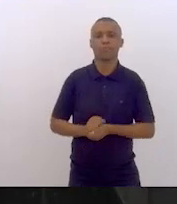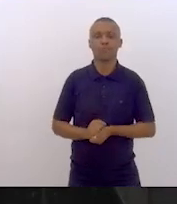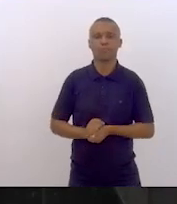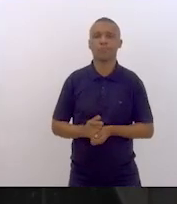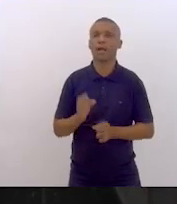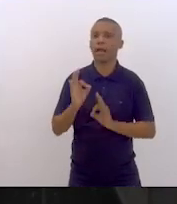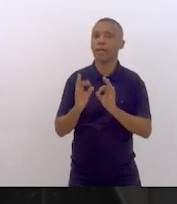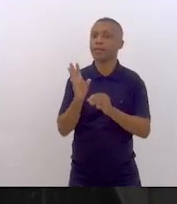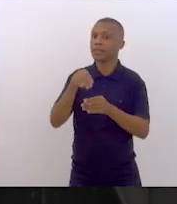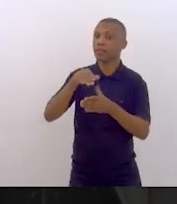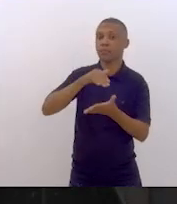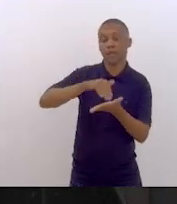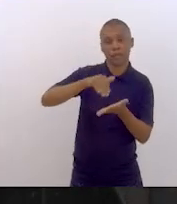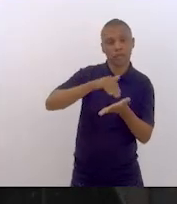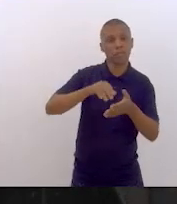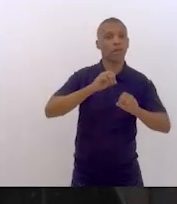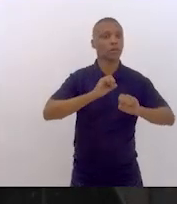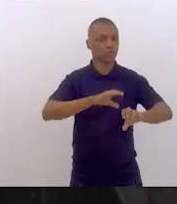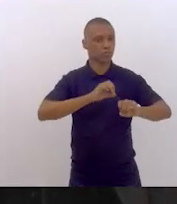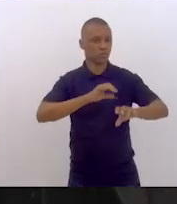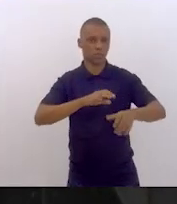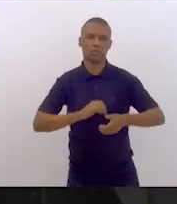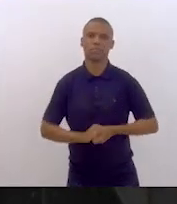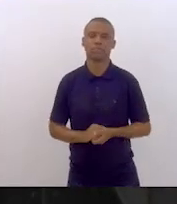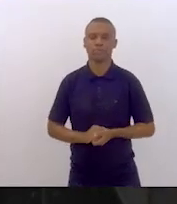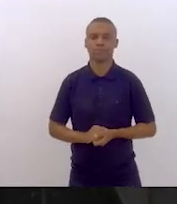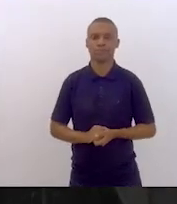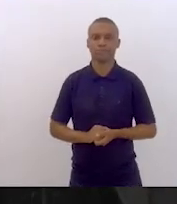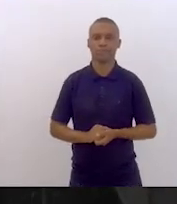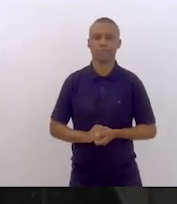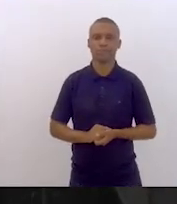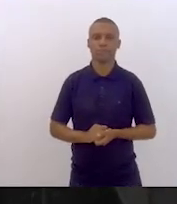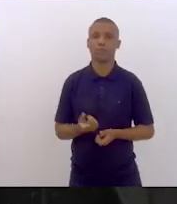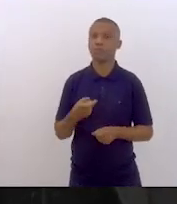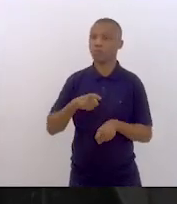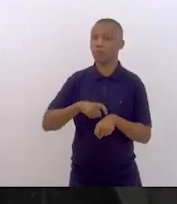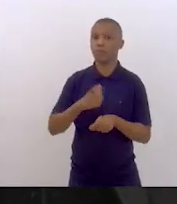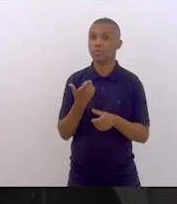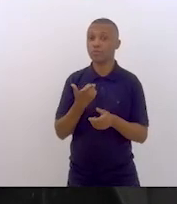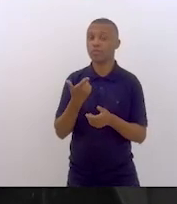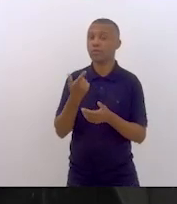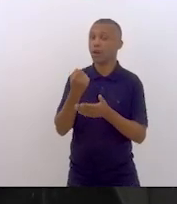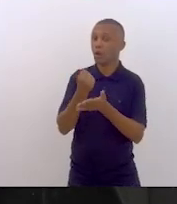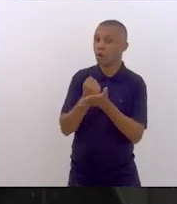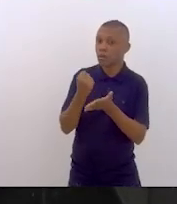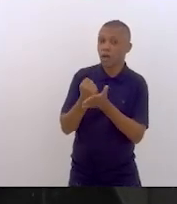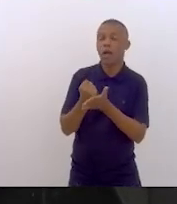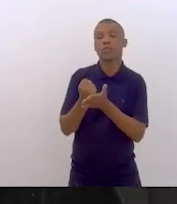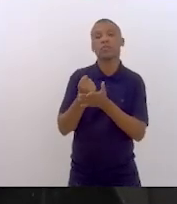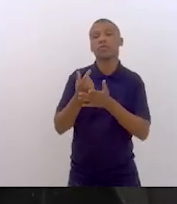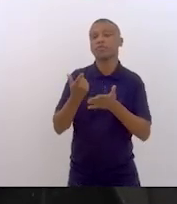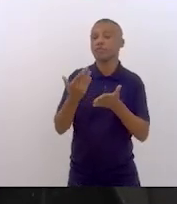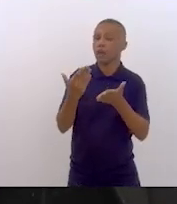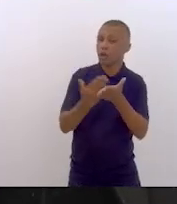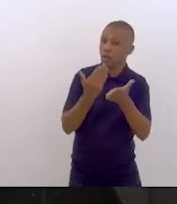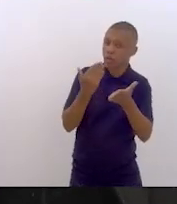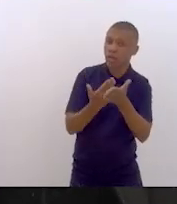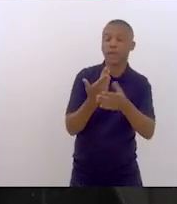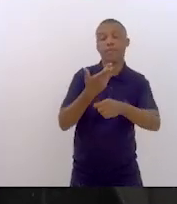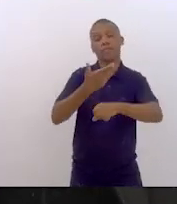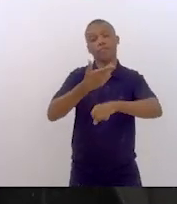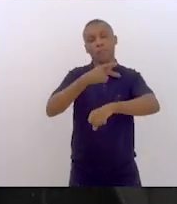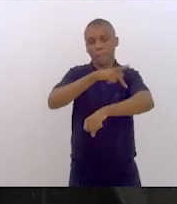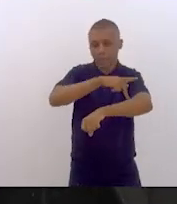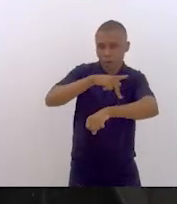na Secretaria de Educação na aquisição de obras pedagógicas na aquisição de